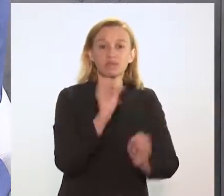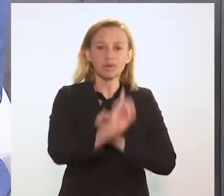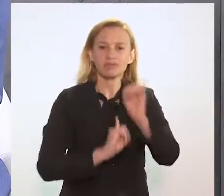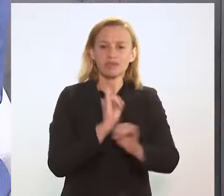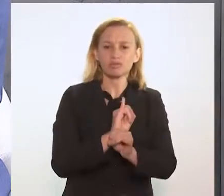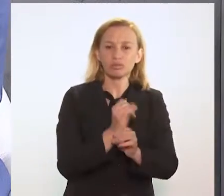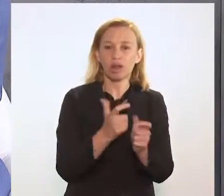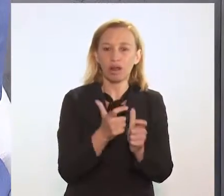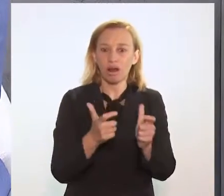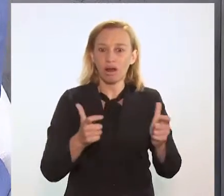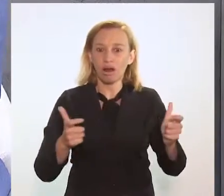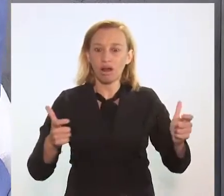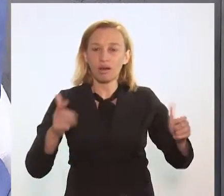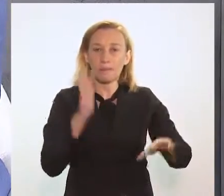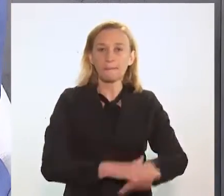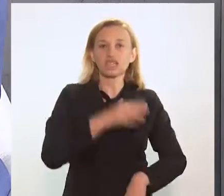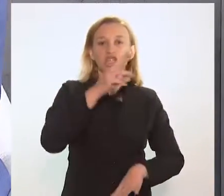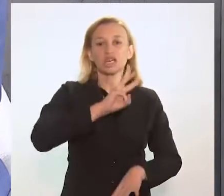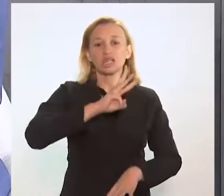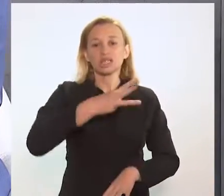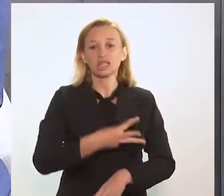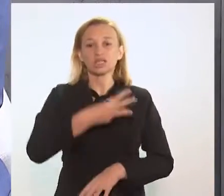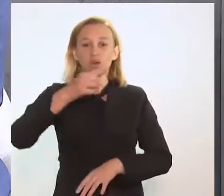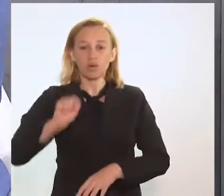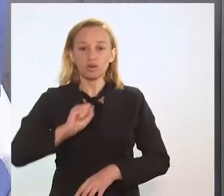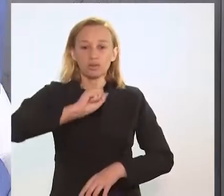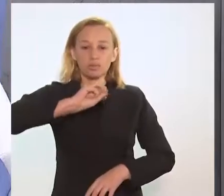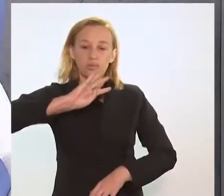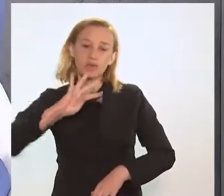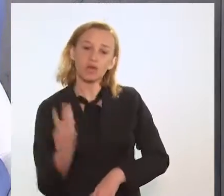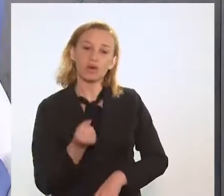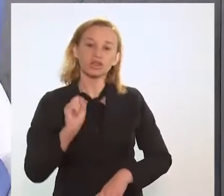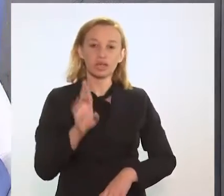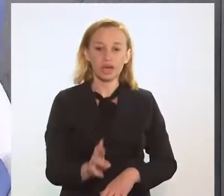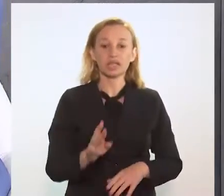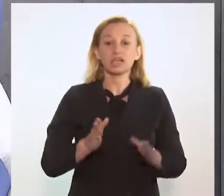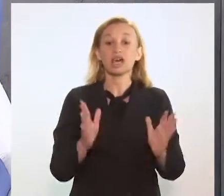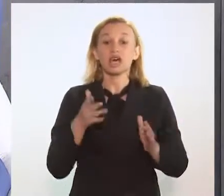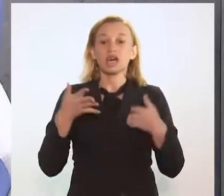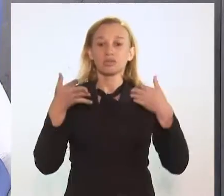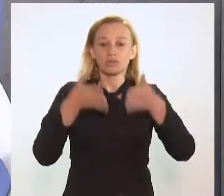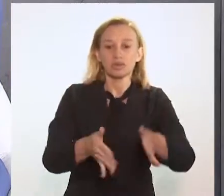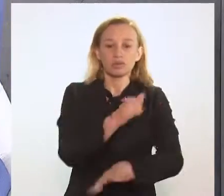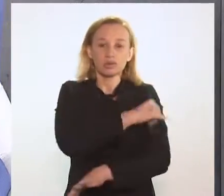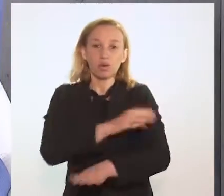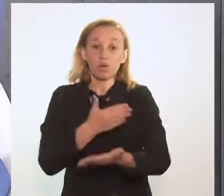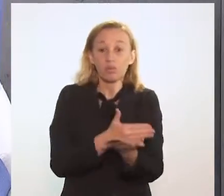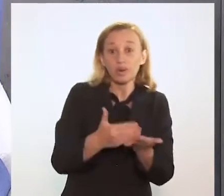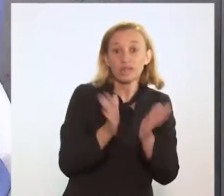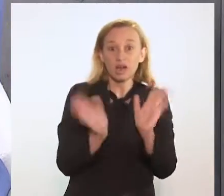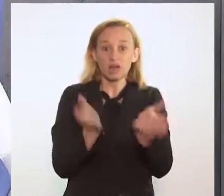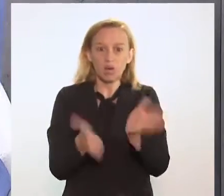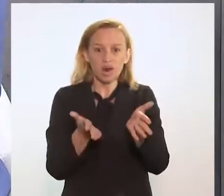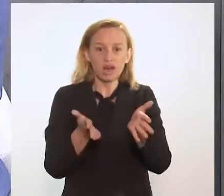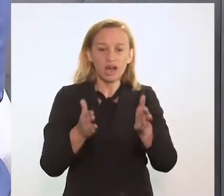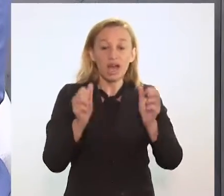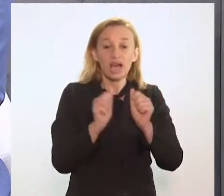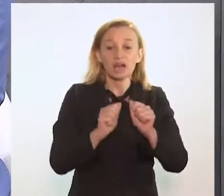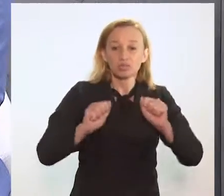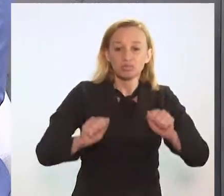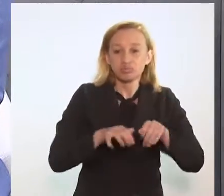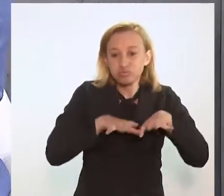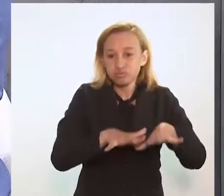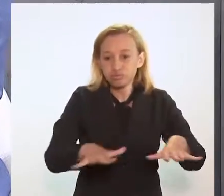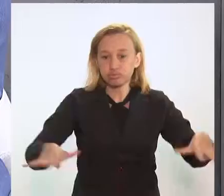internet movimentaram mais de 38 bilhões de reais em todo o Brasil. No Rio em Foco, que começa agora, vamos entender como a expansão